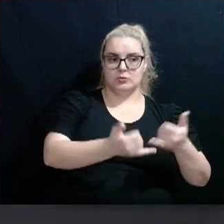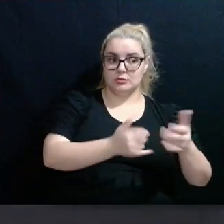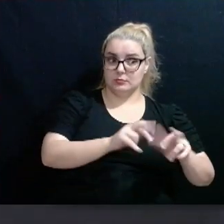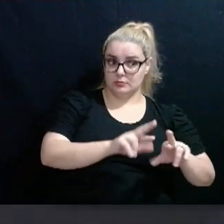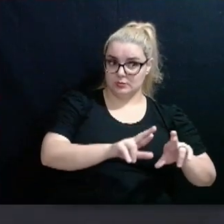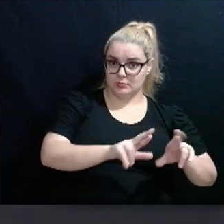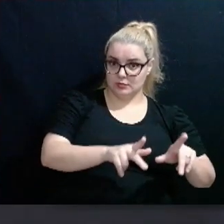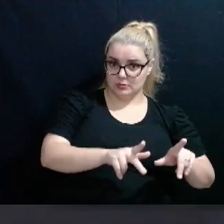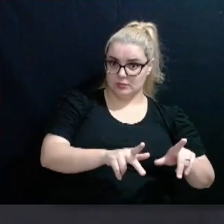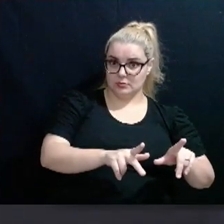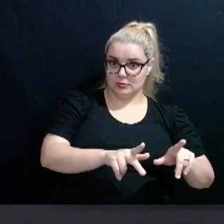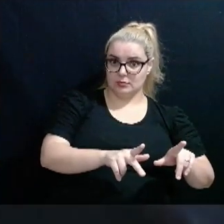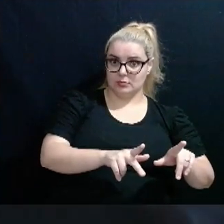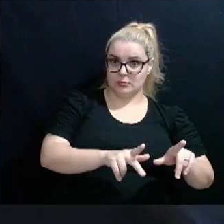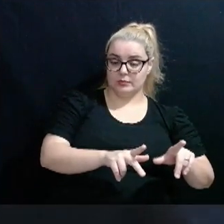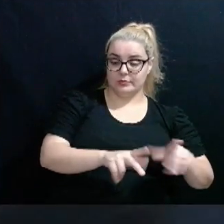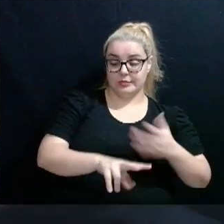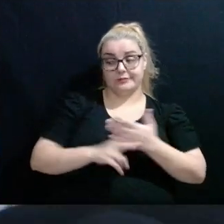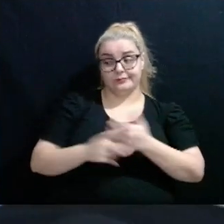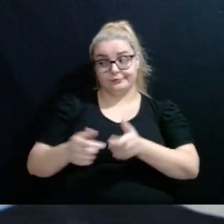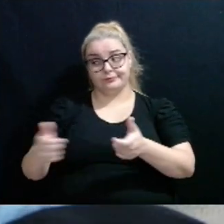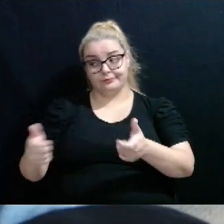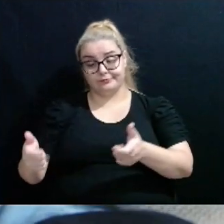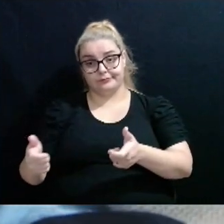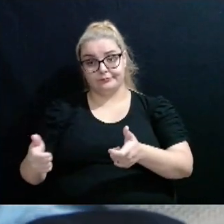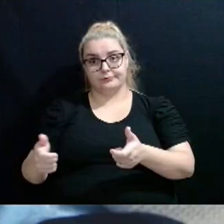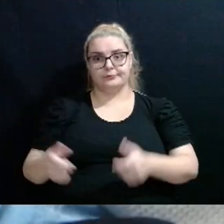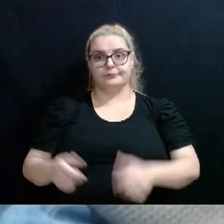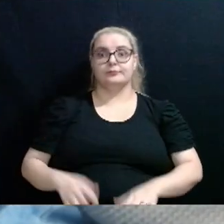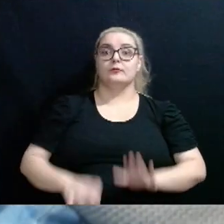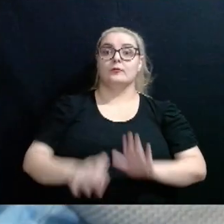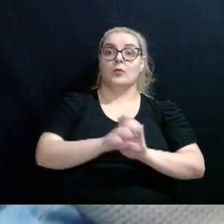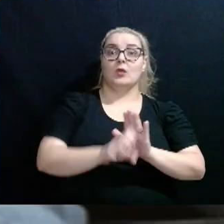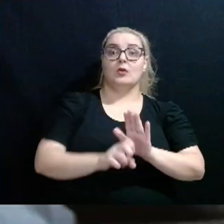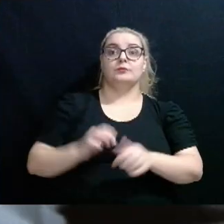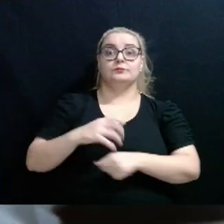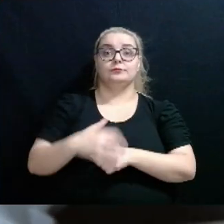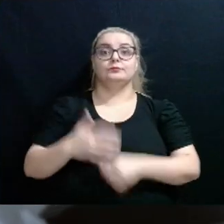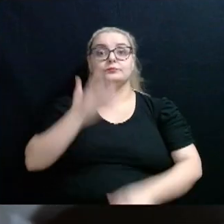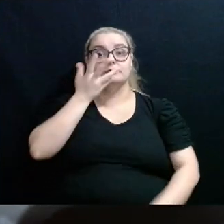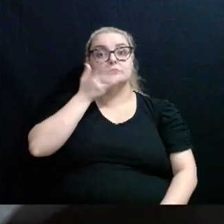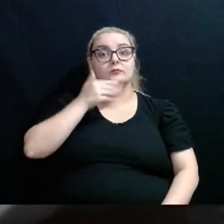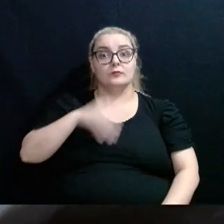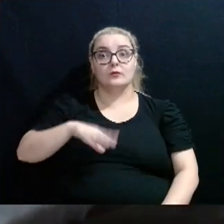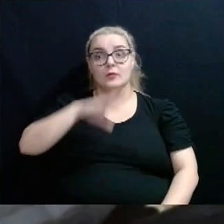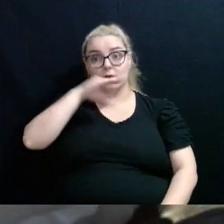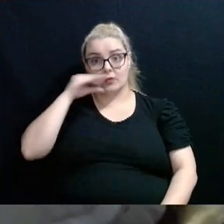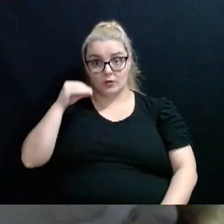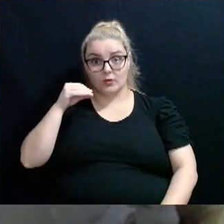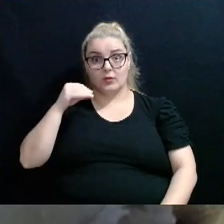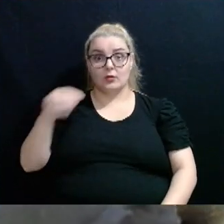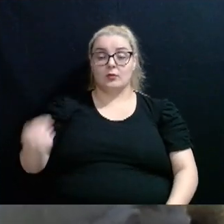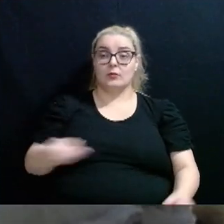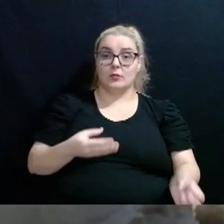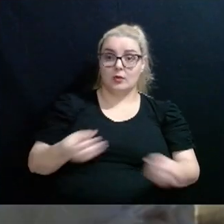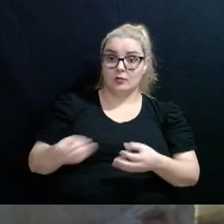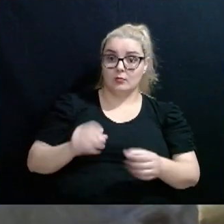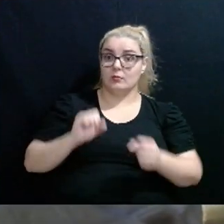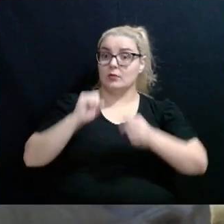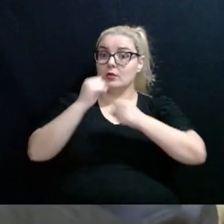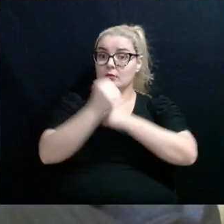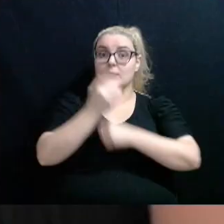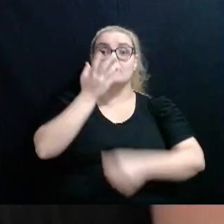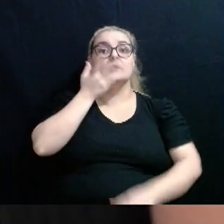verdade, ter impactos muito maiores. O Estatuto Digital da Criança e do Adolescente é para atualizar a proteção de crianças